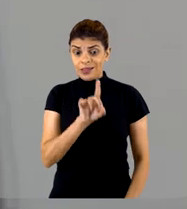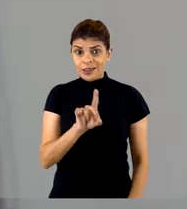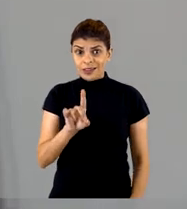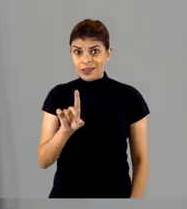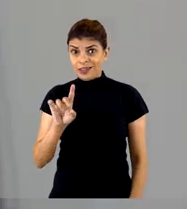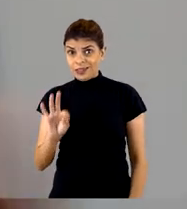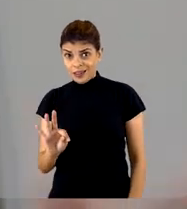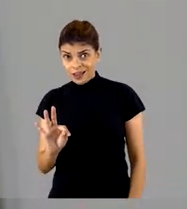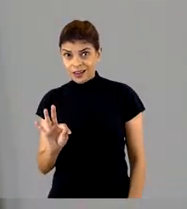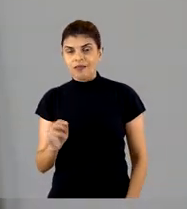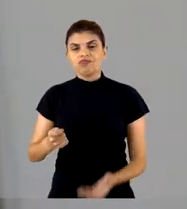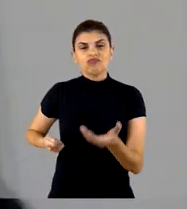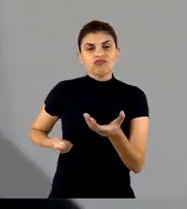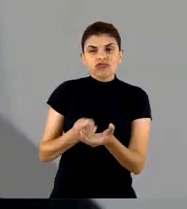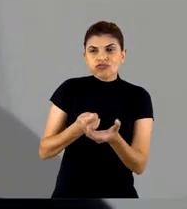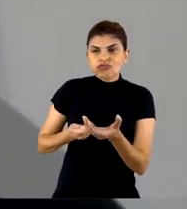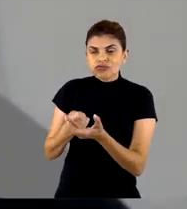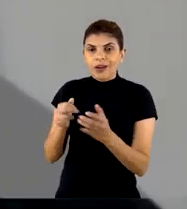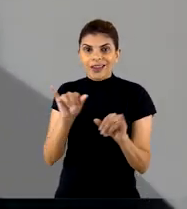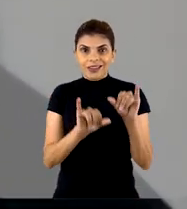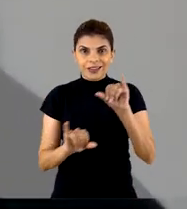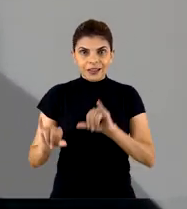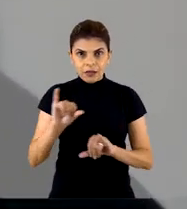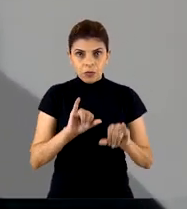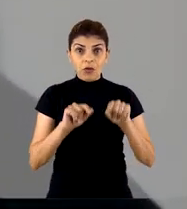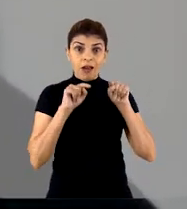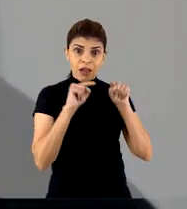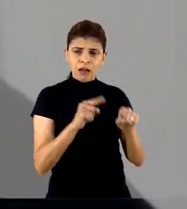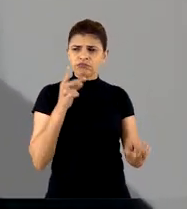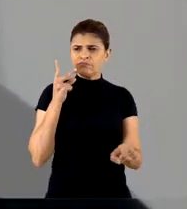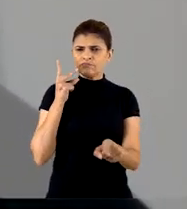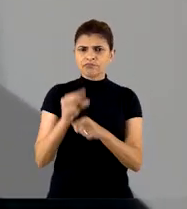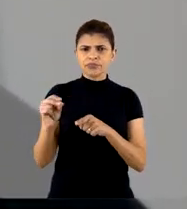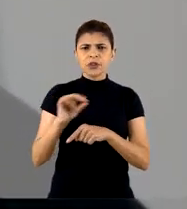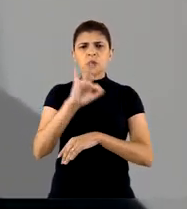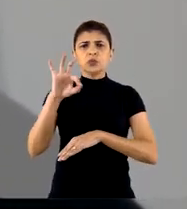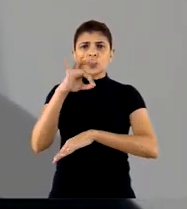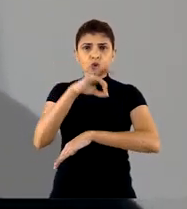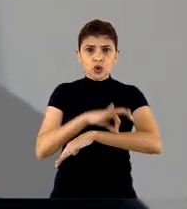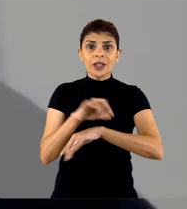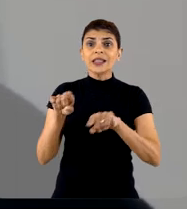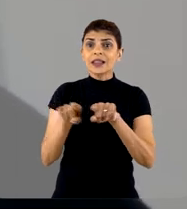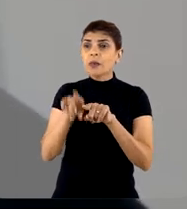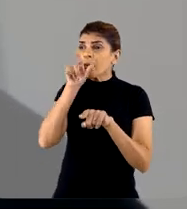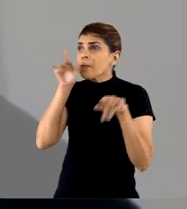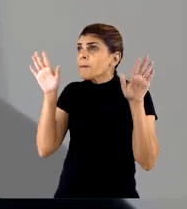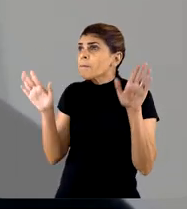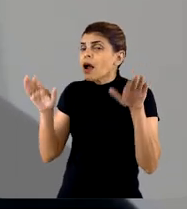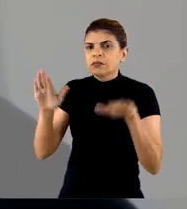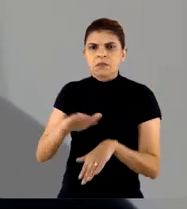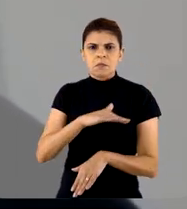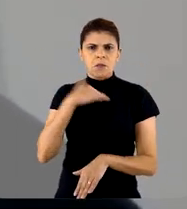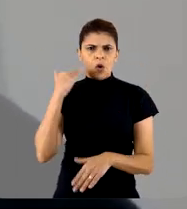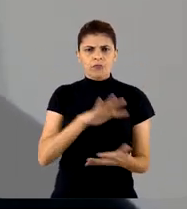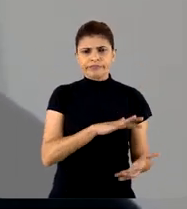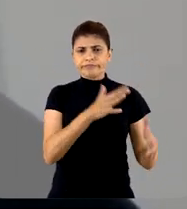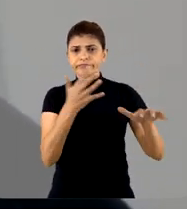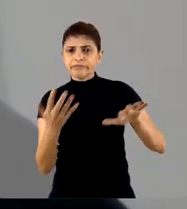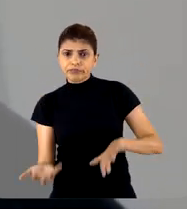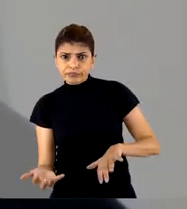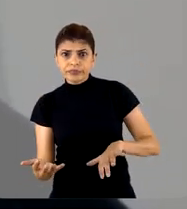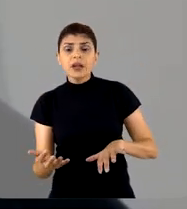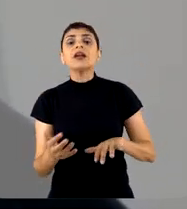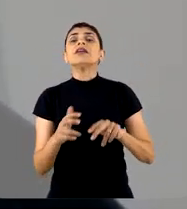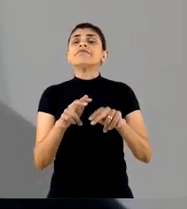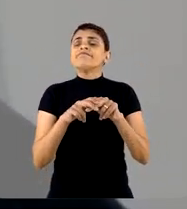DDT, né, o componente químico, ele matava os mosquitos, mas também matava os pássaros, matava a fauna, flora,